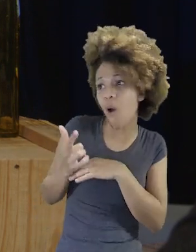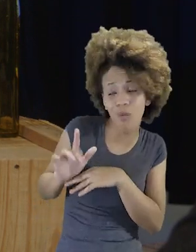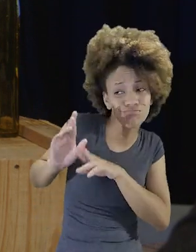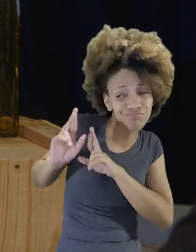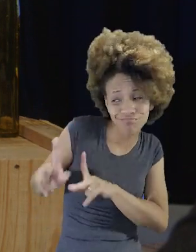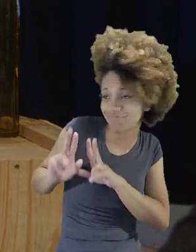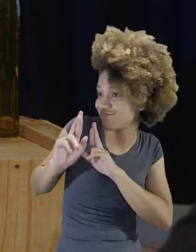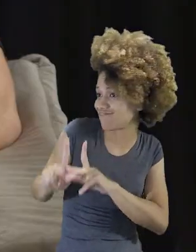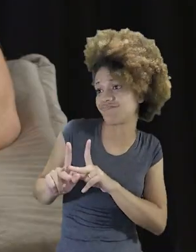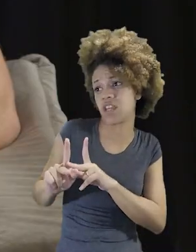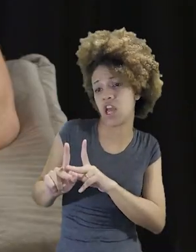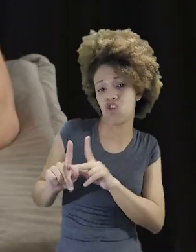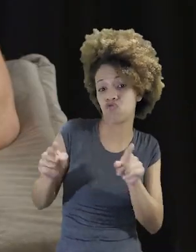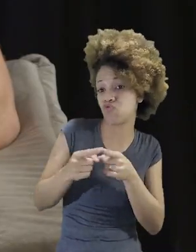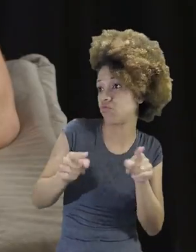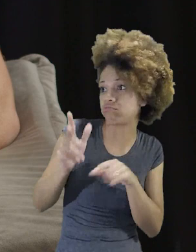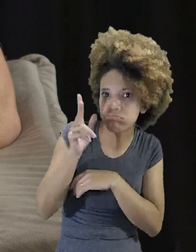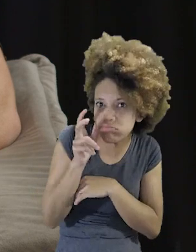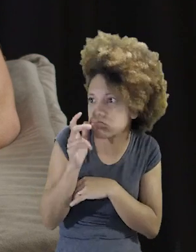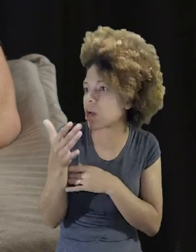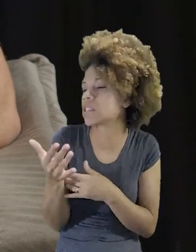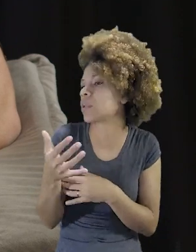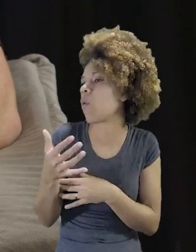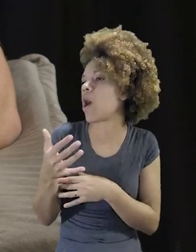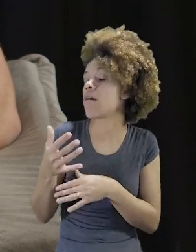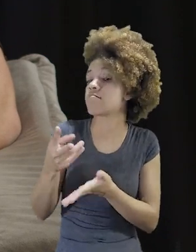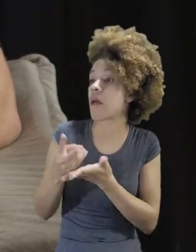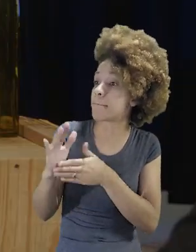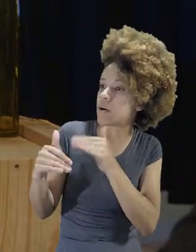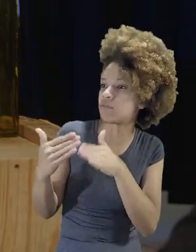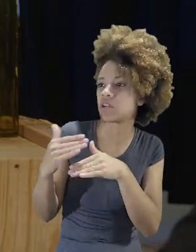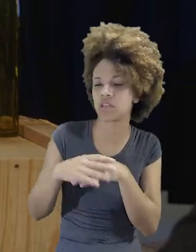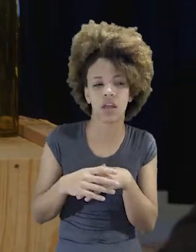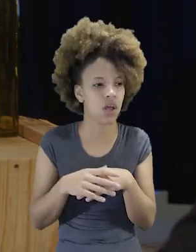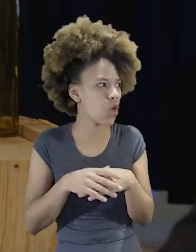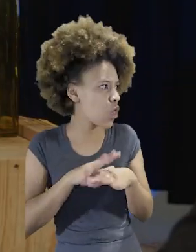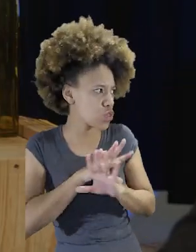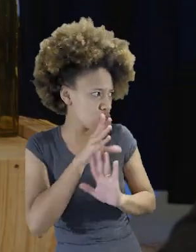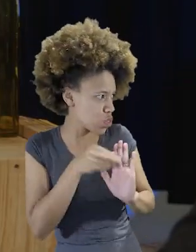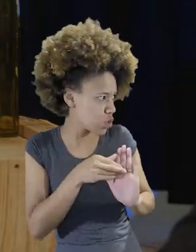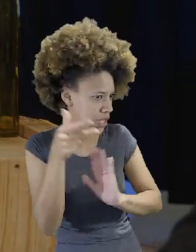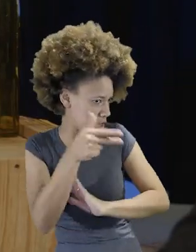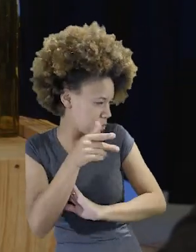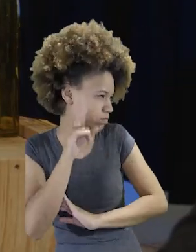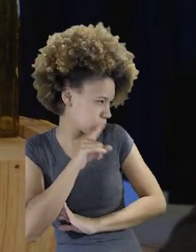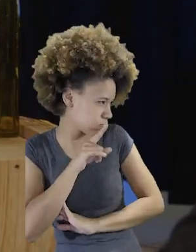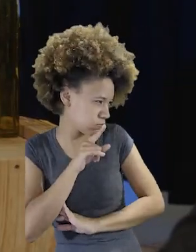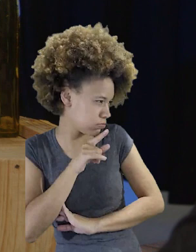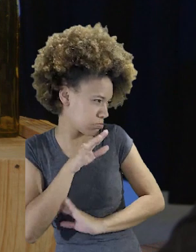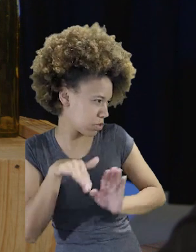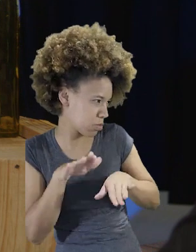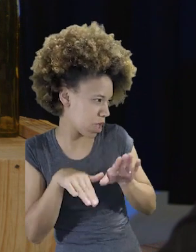eles sempre evoluíram a música em todas as fontes do que era o rap americano seria mais ou menos isso não eu acho que é uma coisa É